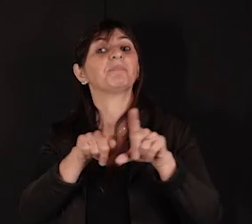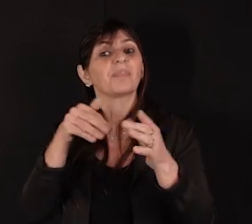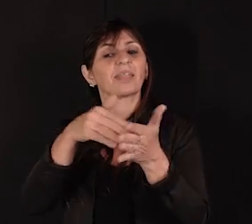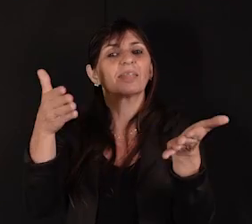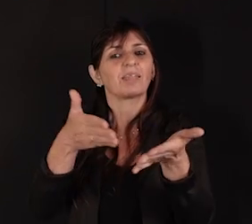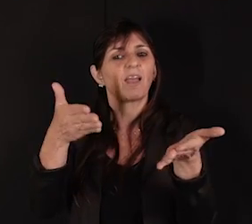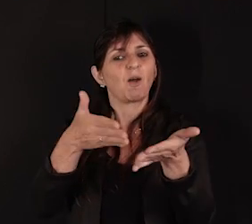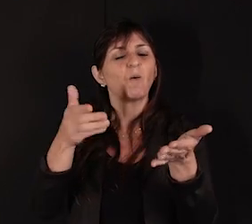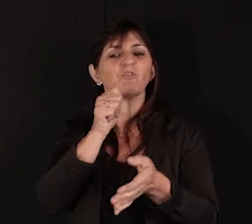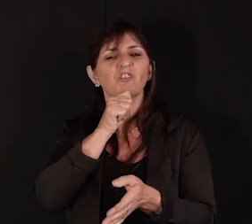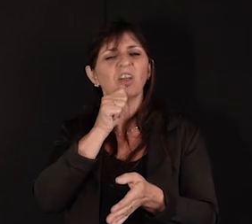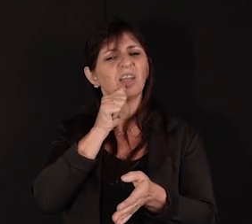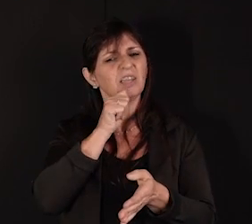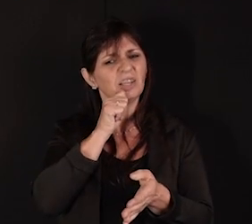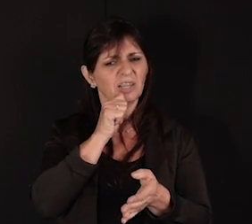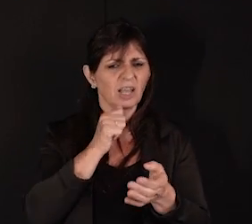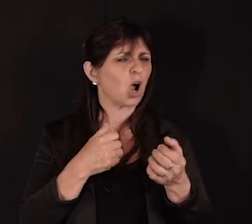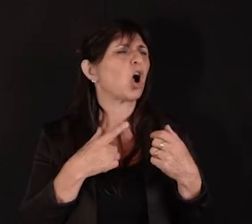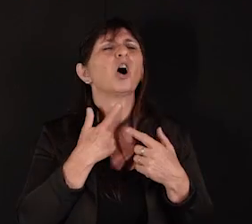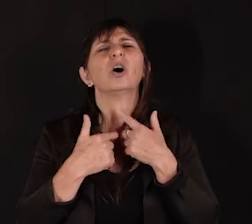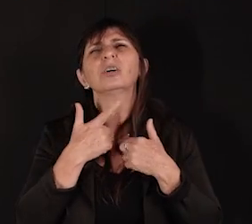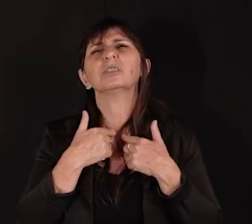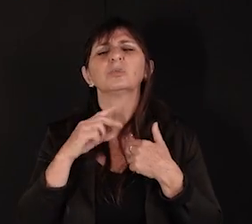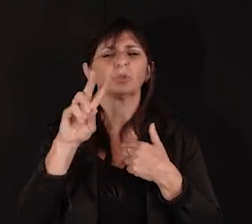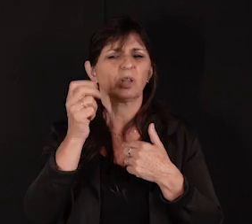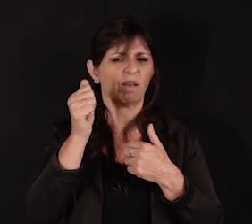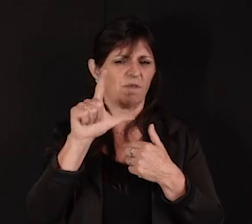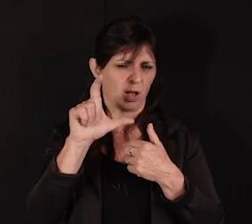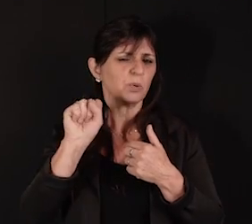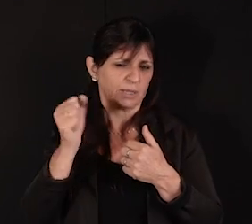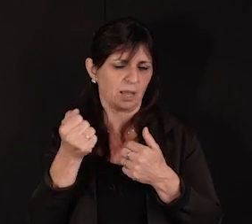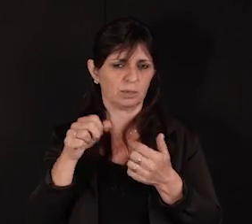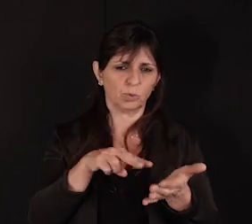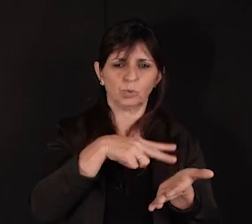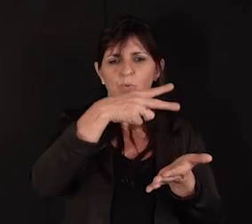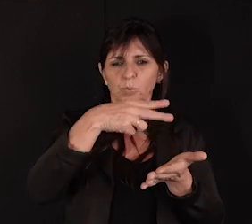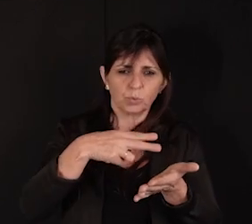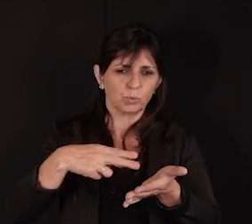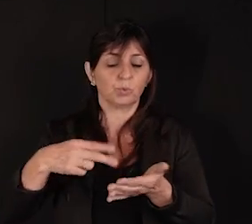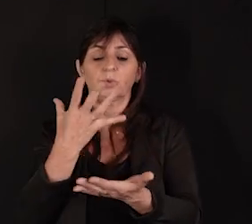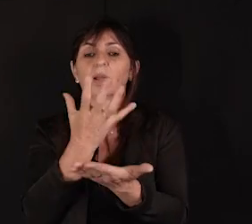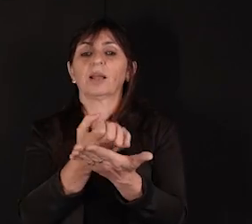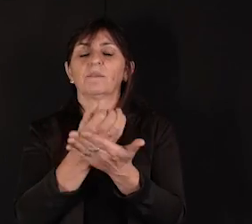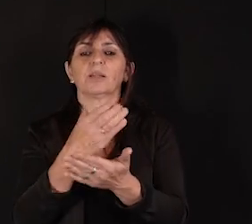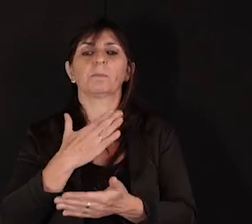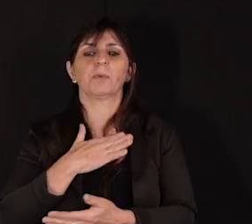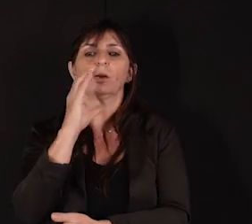hoje toco ela e gosto muito dessa valsa. E essa valsa aí eu gravei no meu CD. O nome do